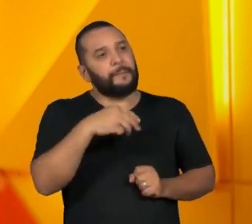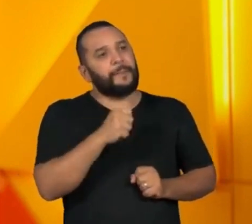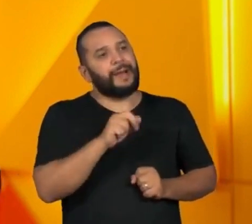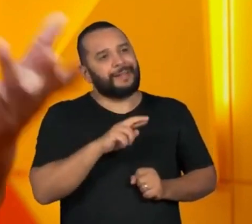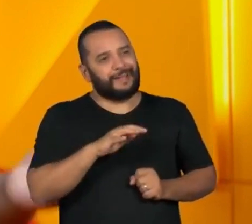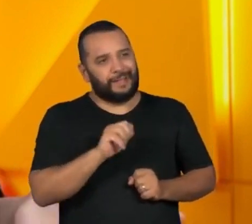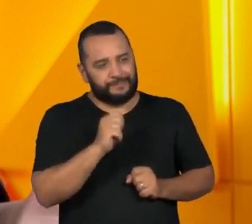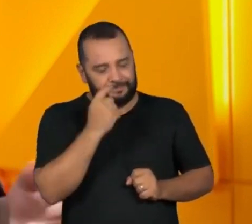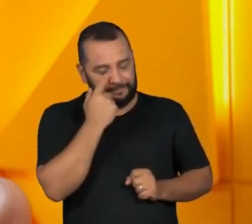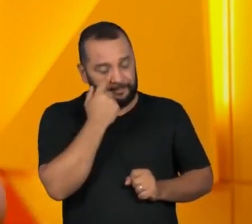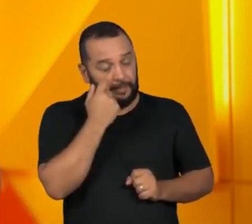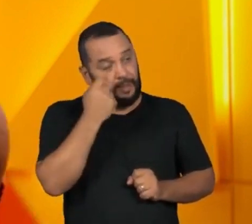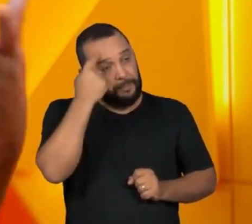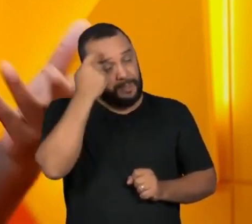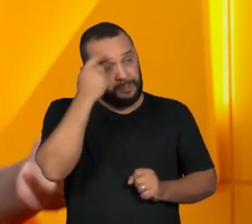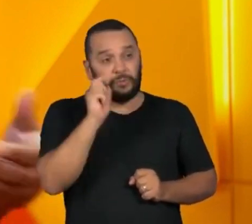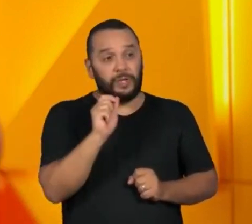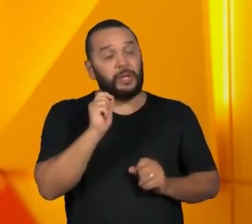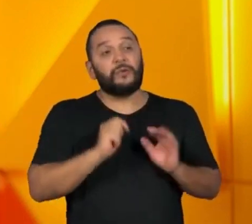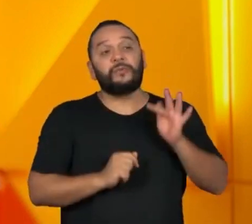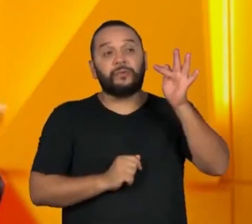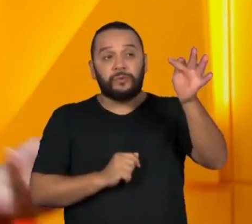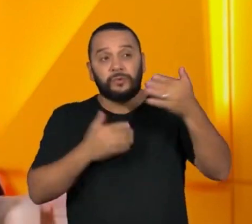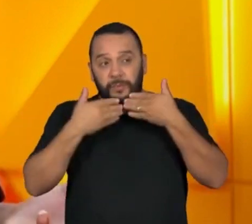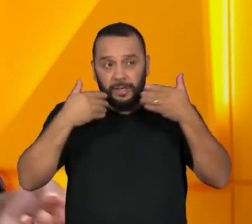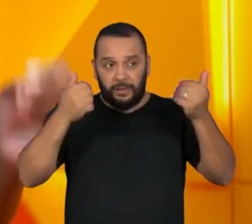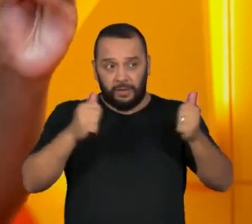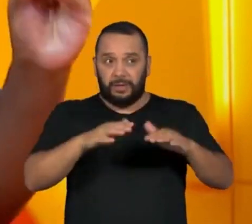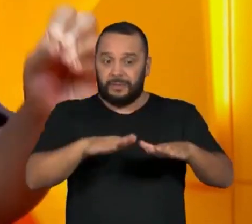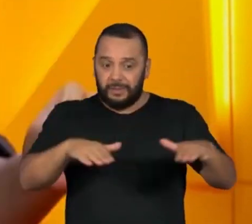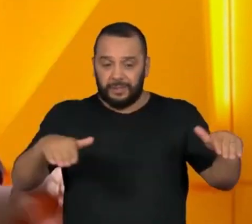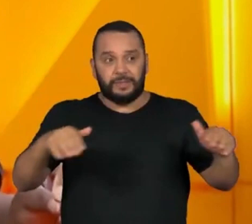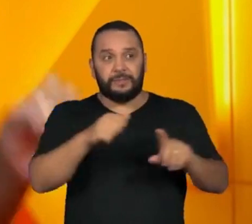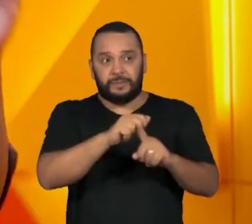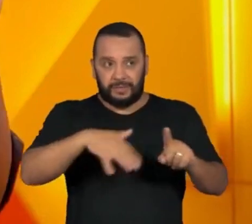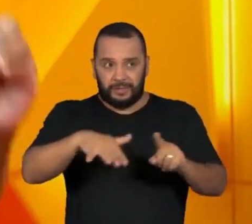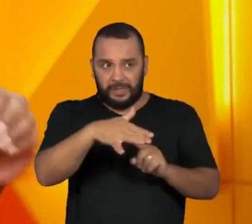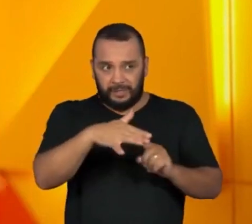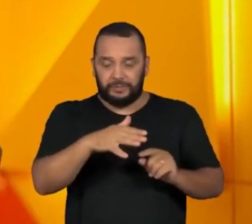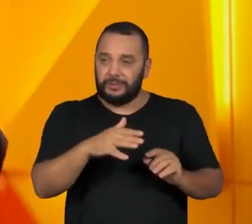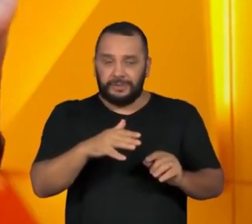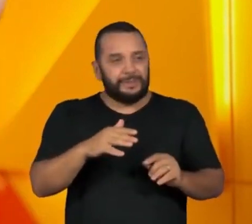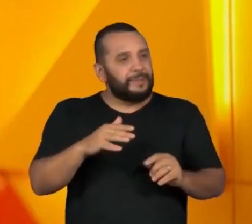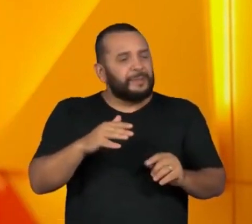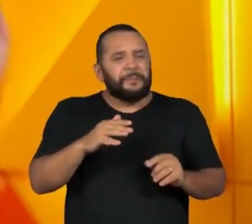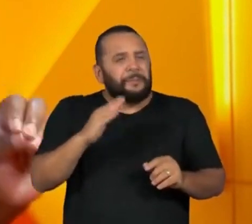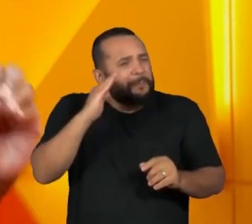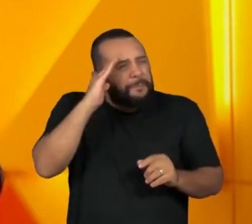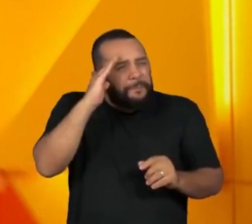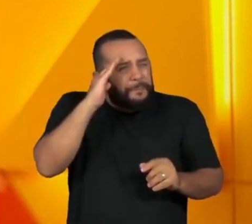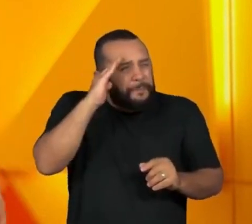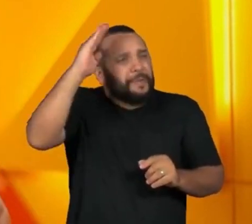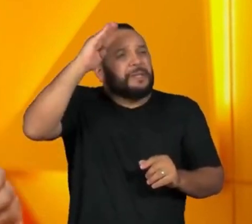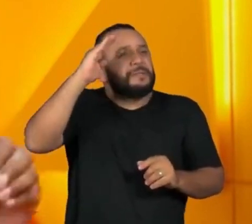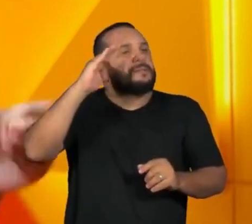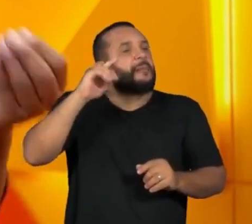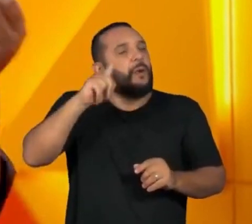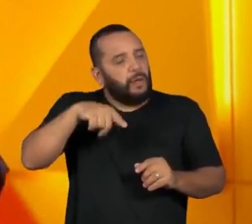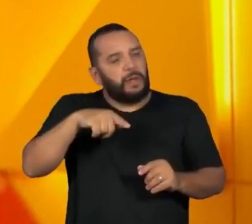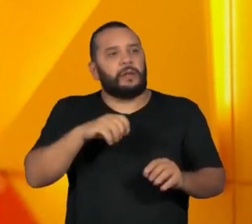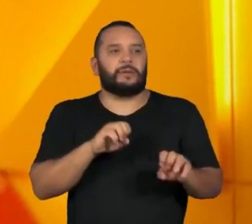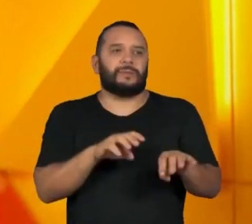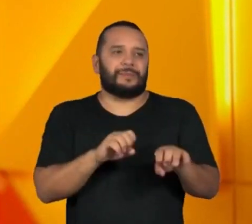no futuro melhor para as nossas crianças para a sociedade em geral educação é sempre uma chave importante